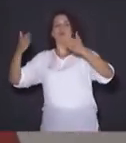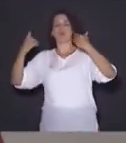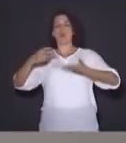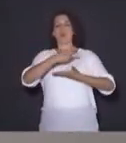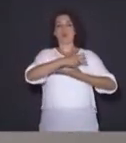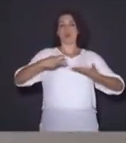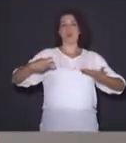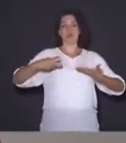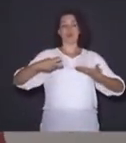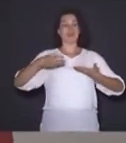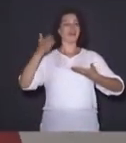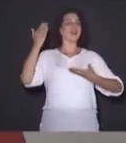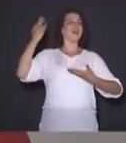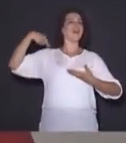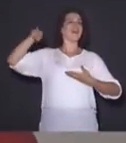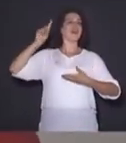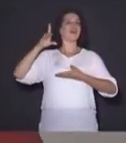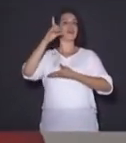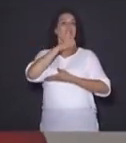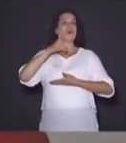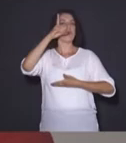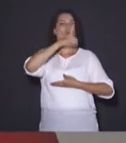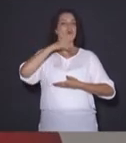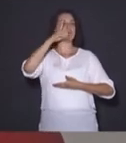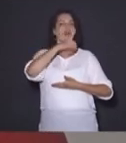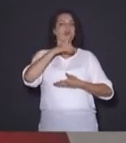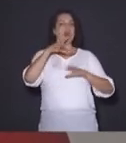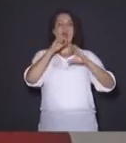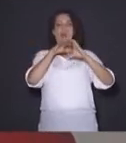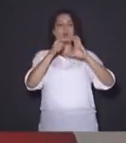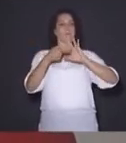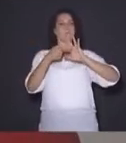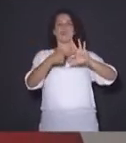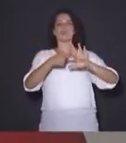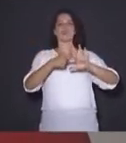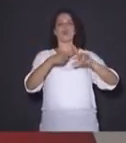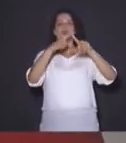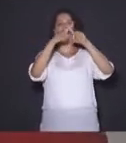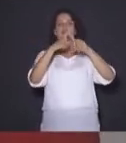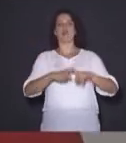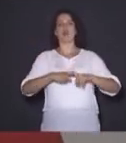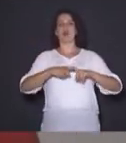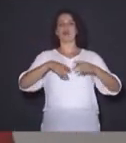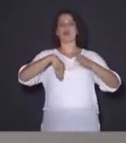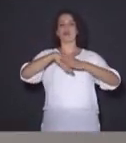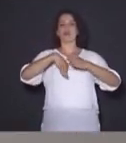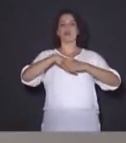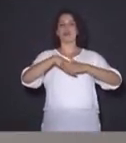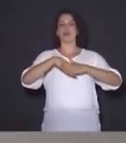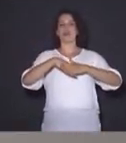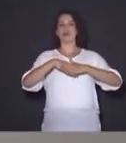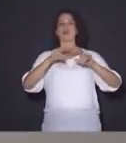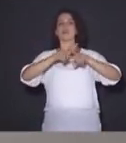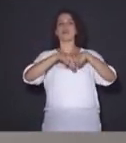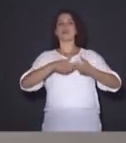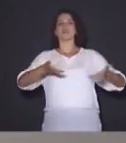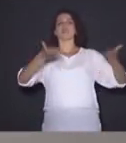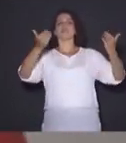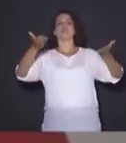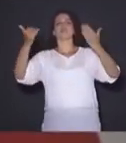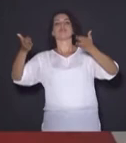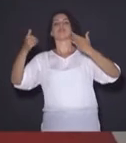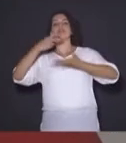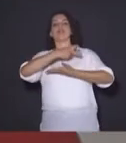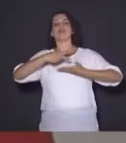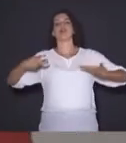o jogo do santos para convocar o golpe é e um golpe também judicial essa equipe